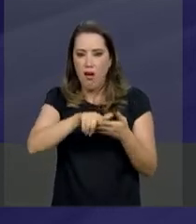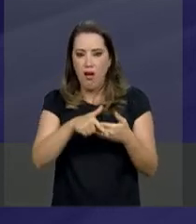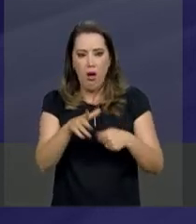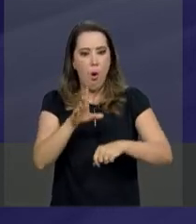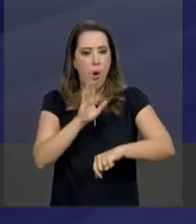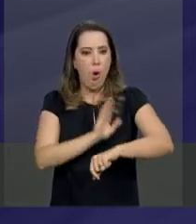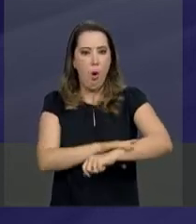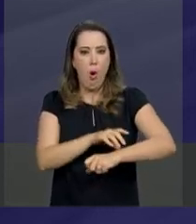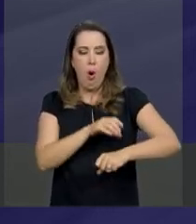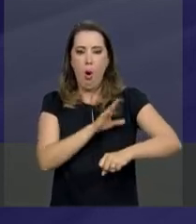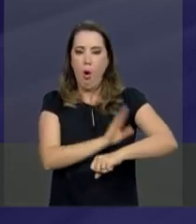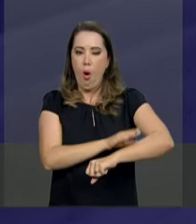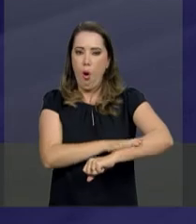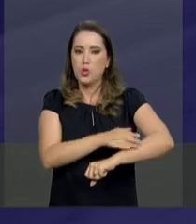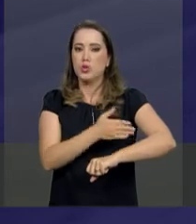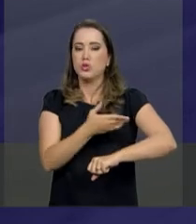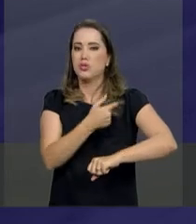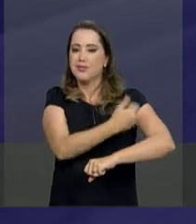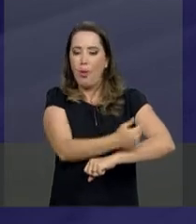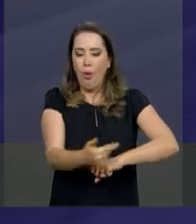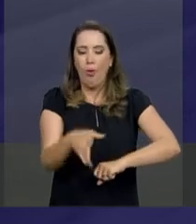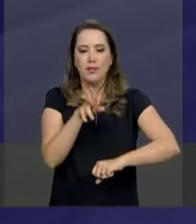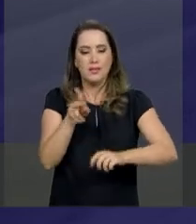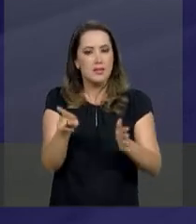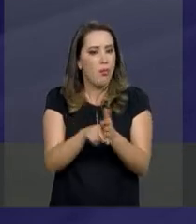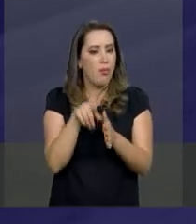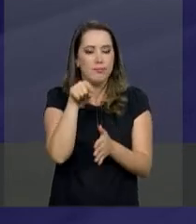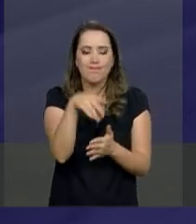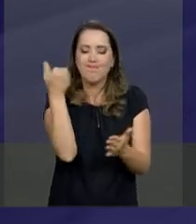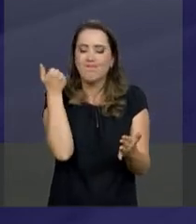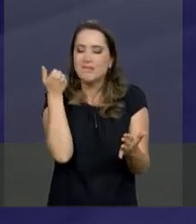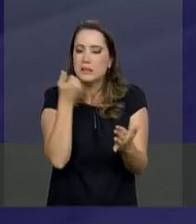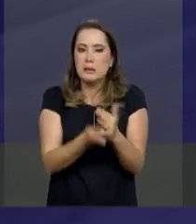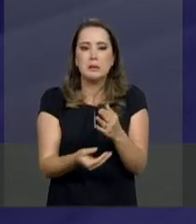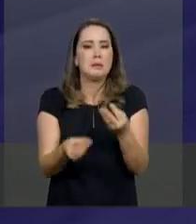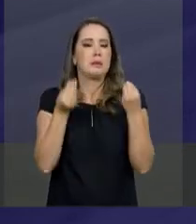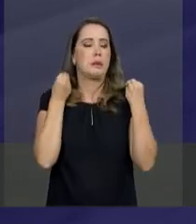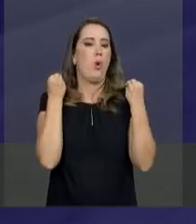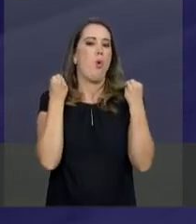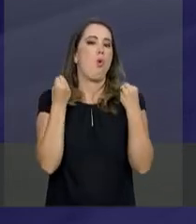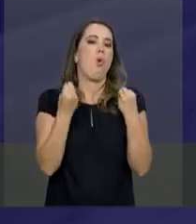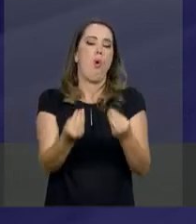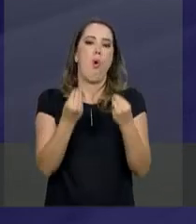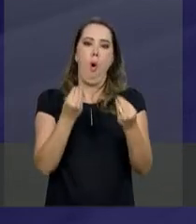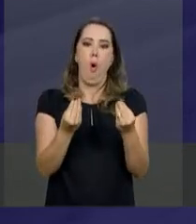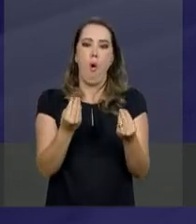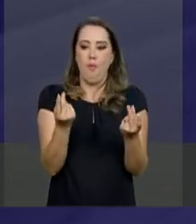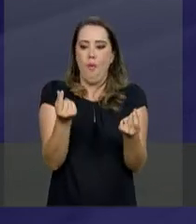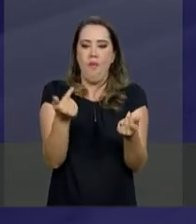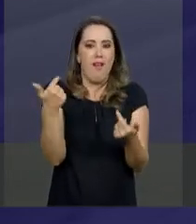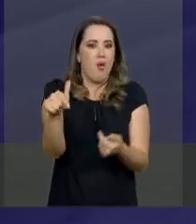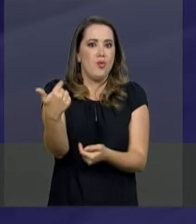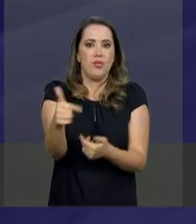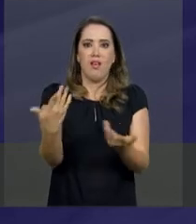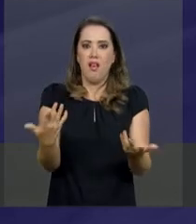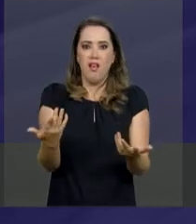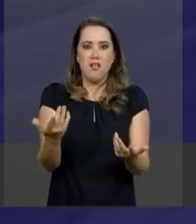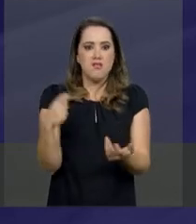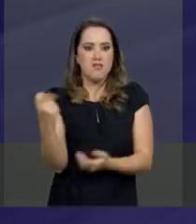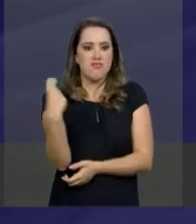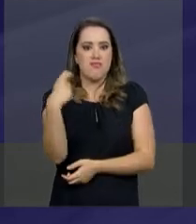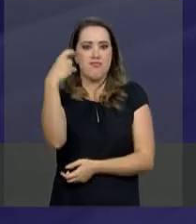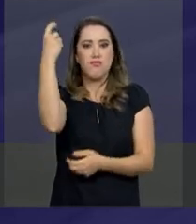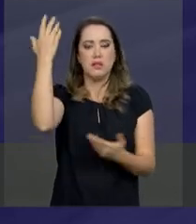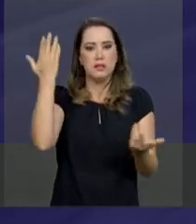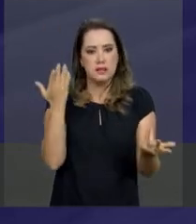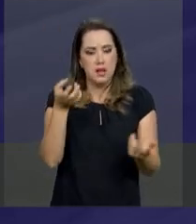chin é uma coisa absolutamente incalculável alguma coisa ea cultura